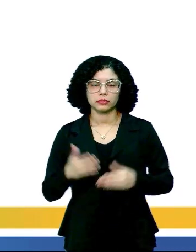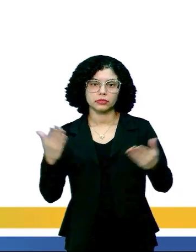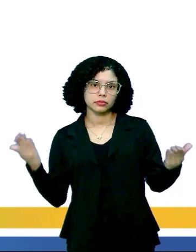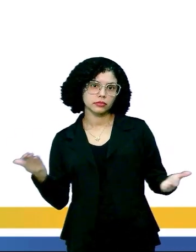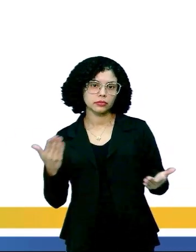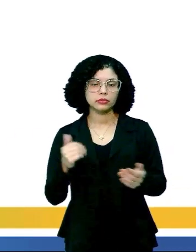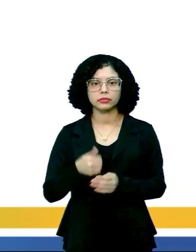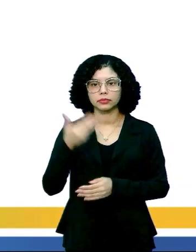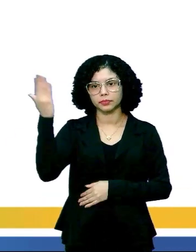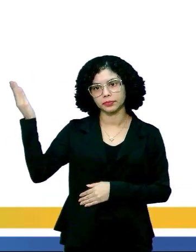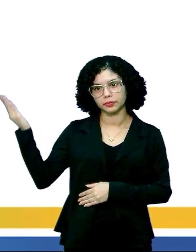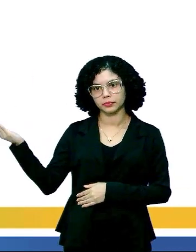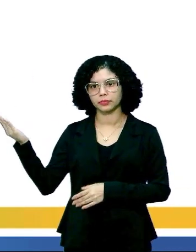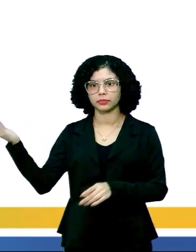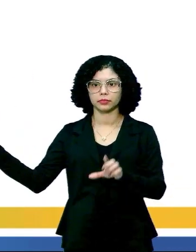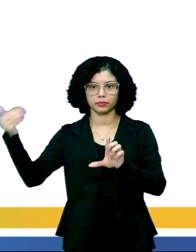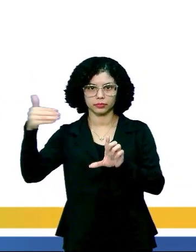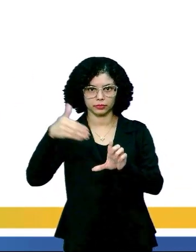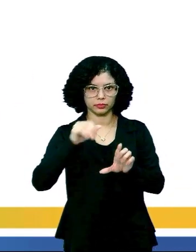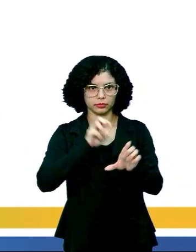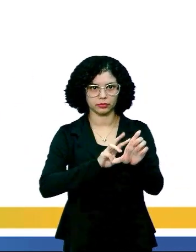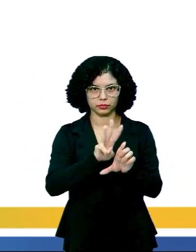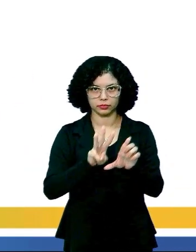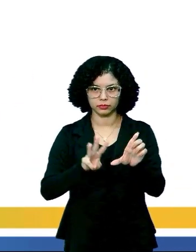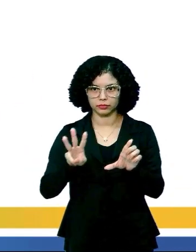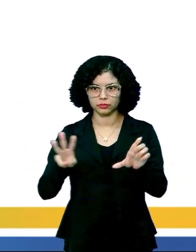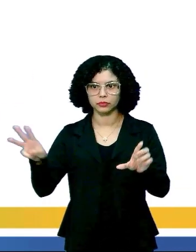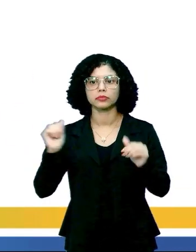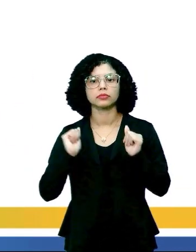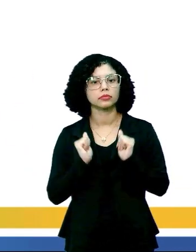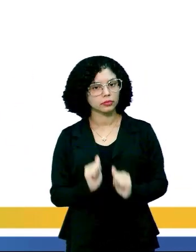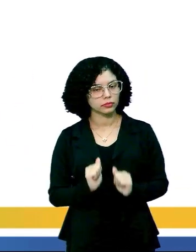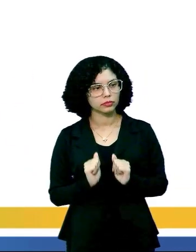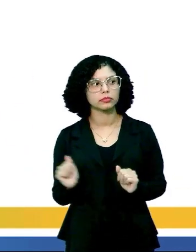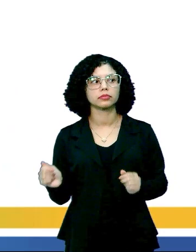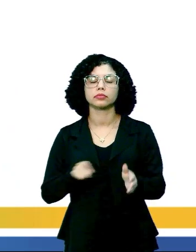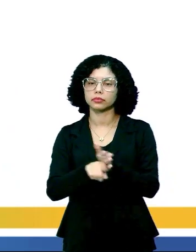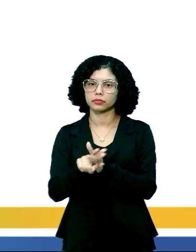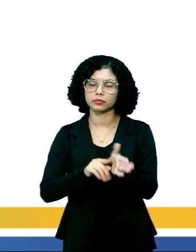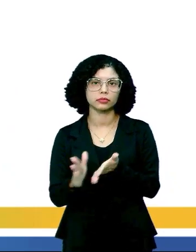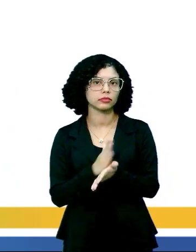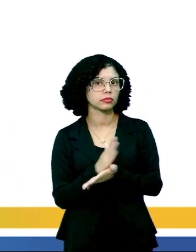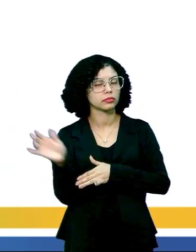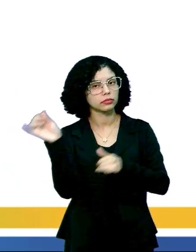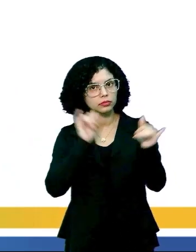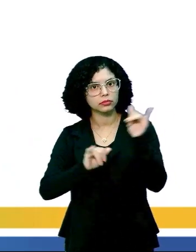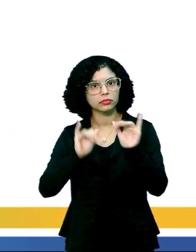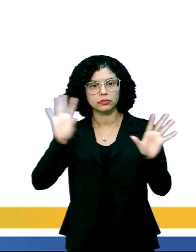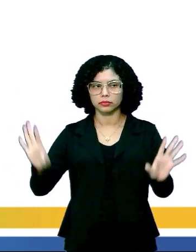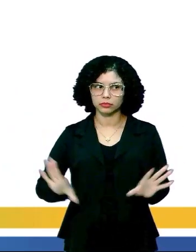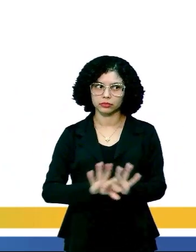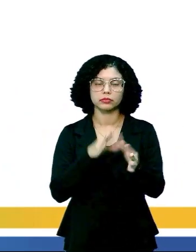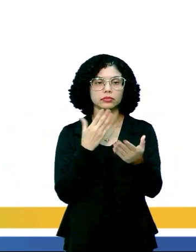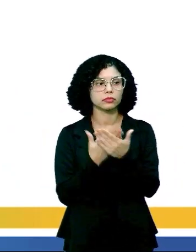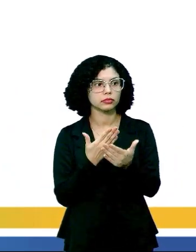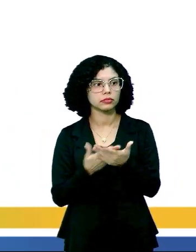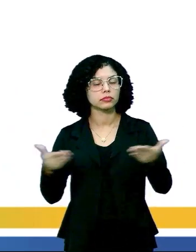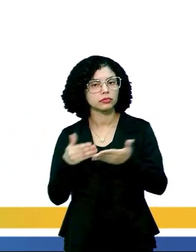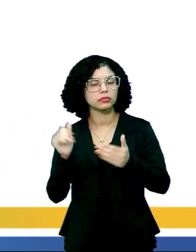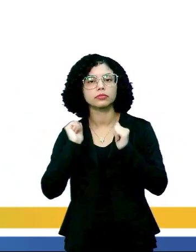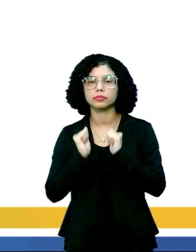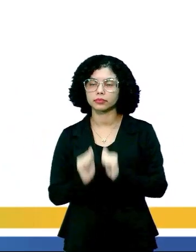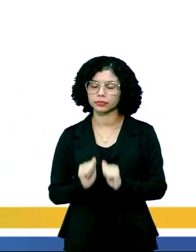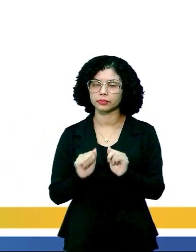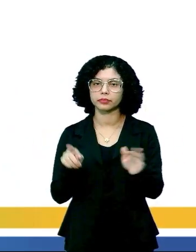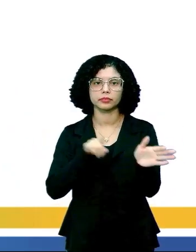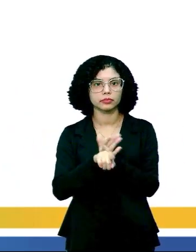Esse é o nosso referencial bibliográfico. Se vocês quiserem pesquisar algum tipo de informação relacionada à aula de hoje, vocês podem